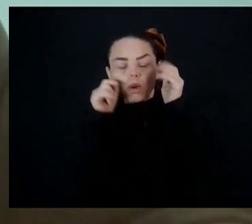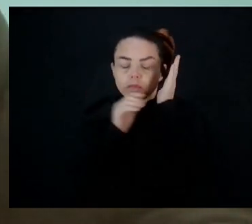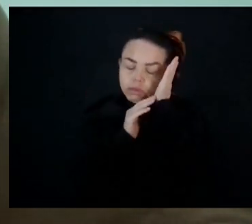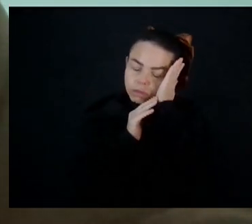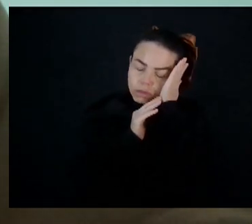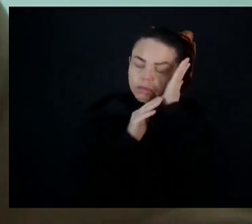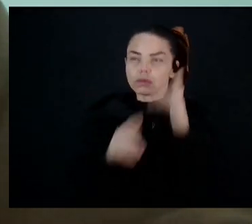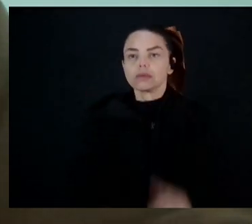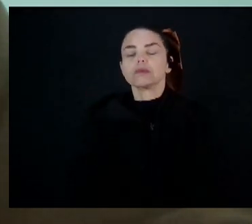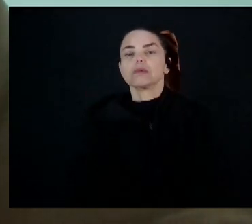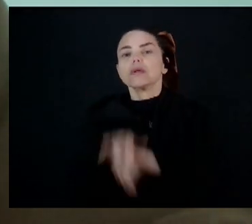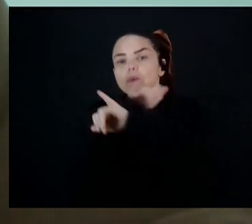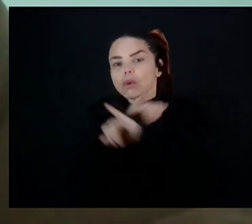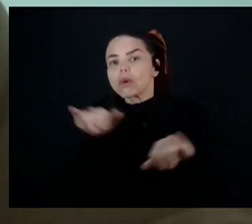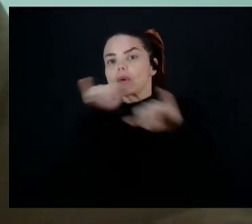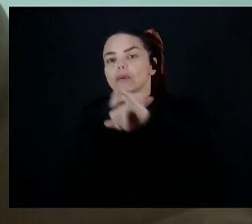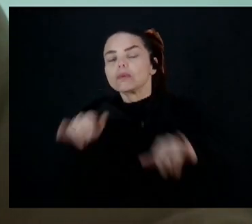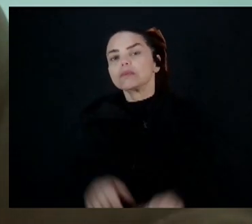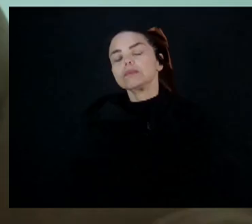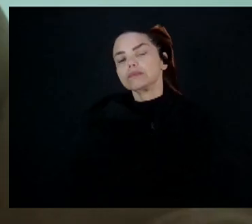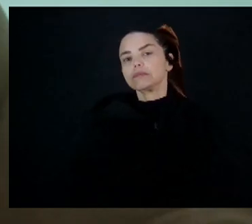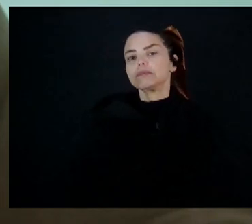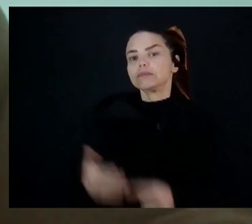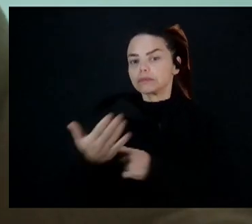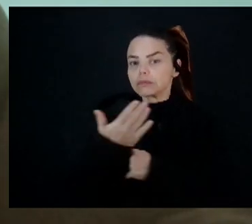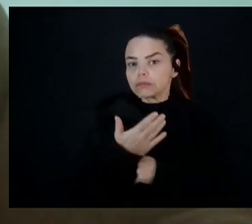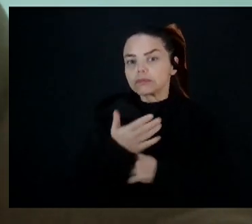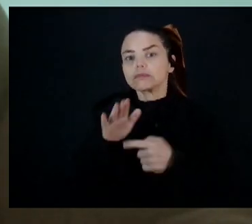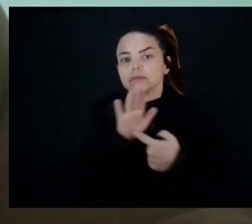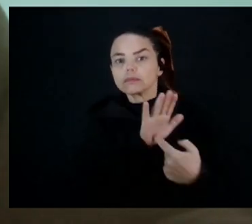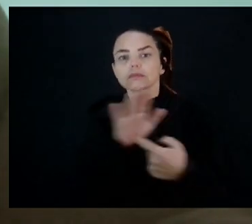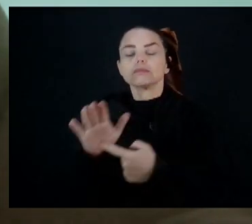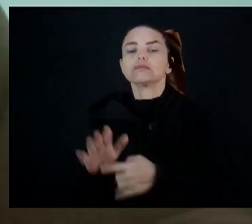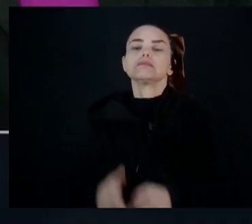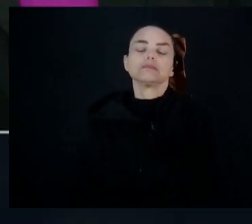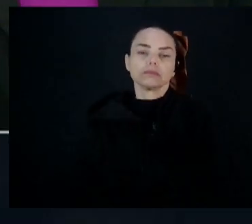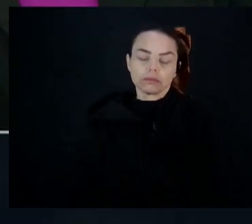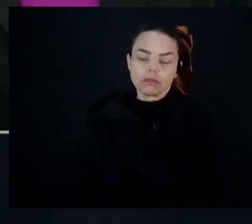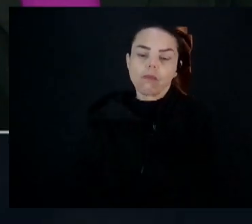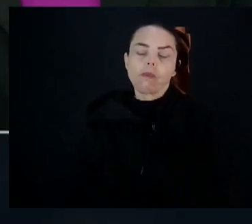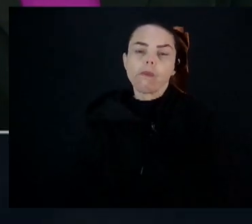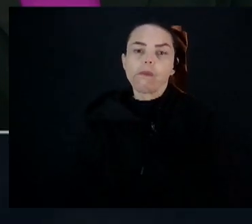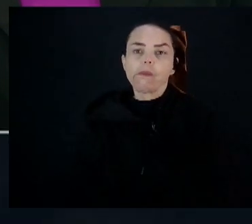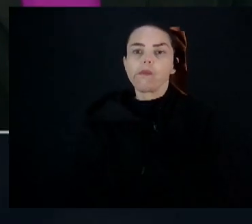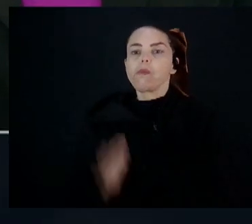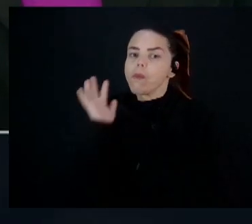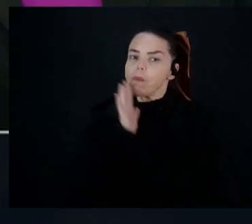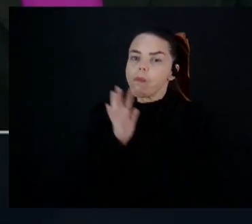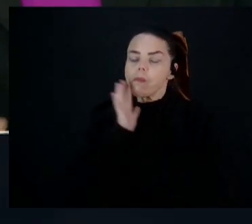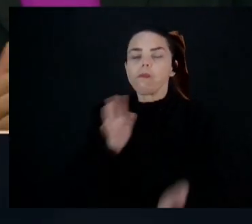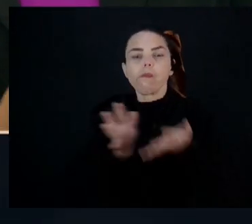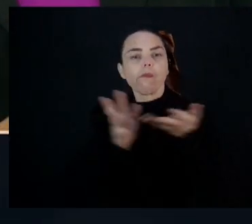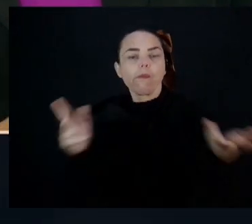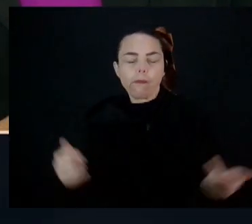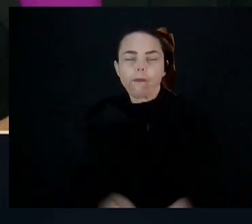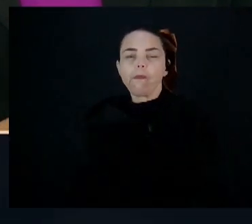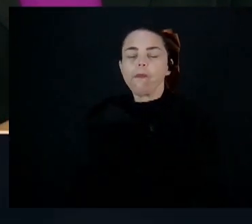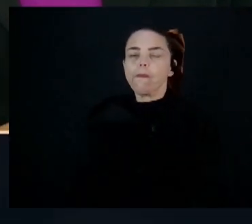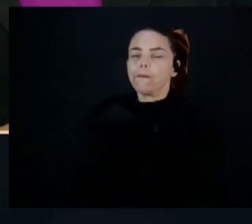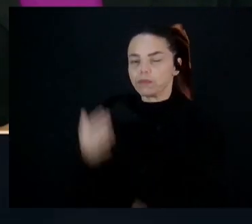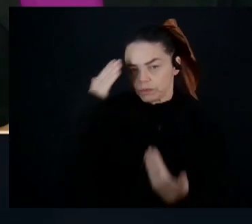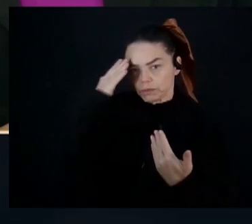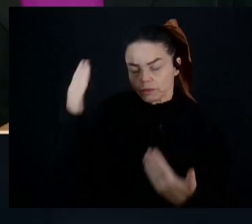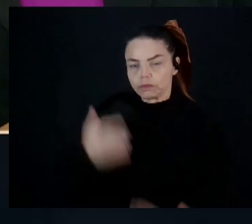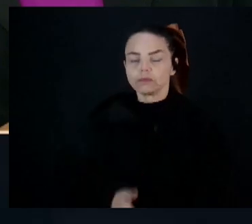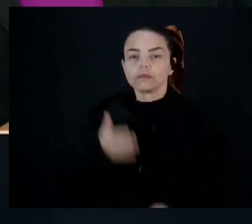essa importância. Veja quando você está nos ajudando a mostrar isso tudo, né? Que maravilha, né? A gente agradece demais a participação